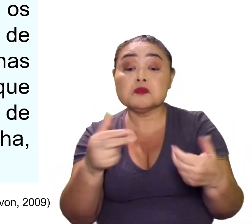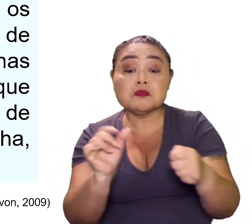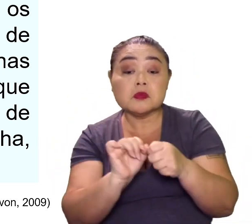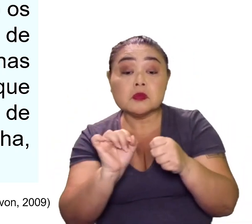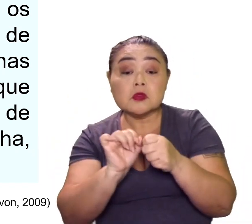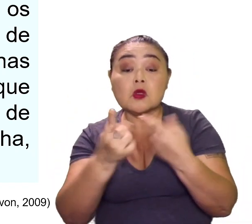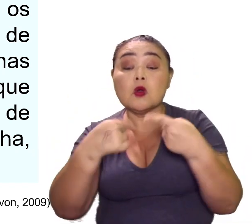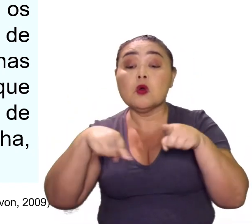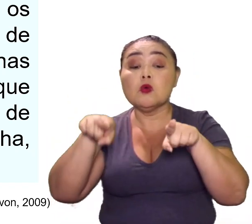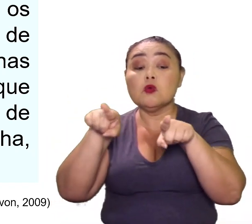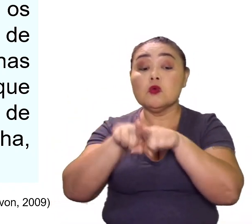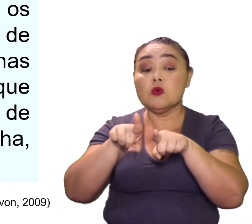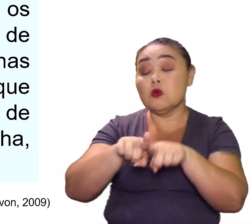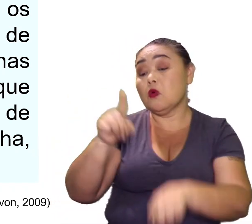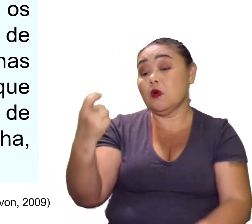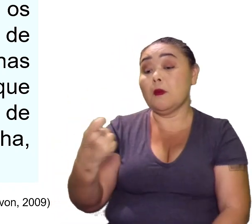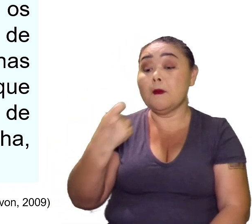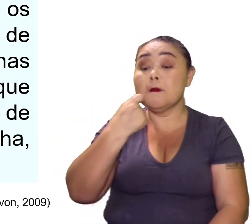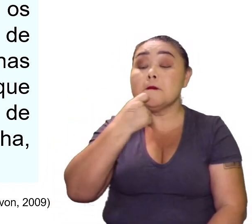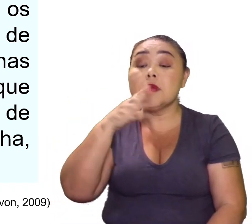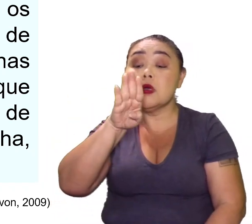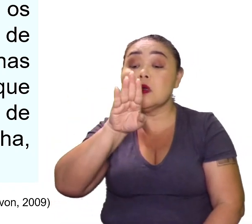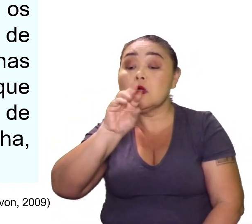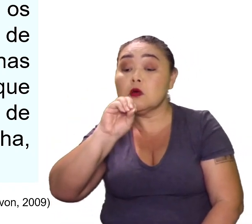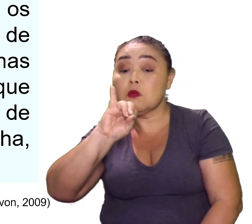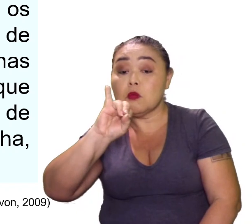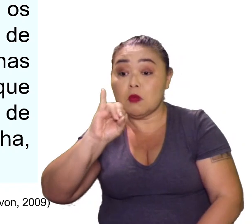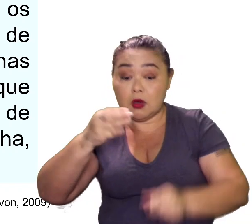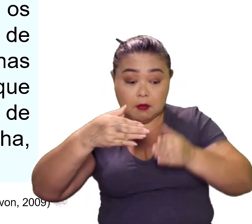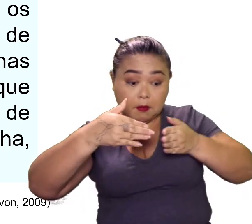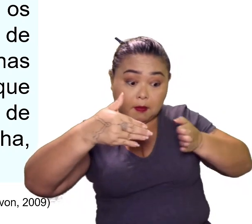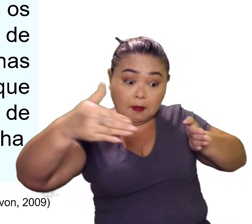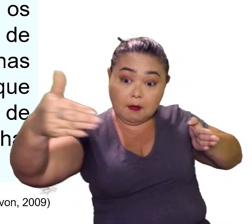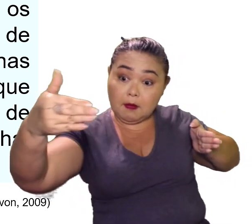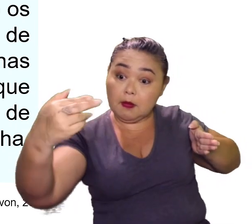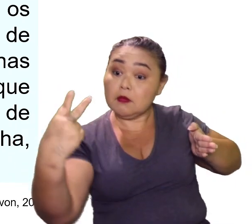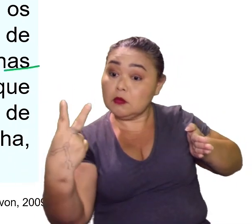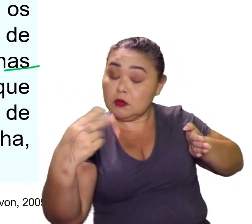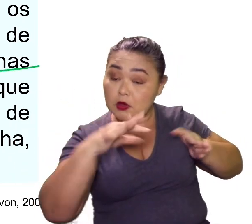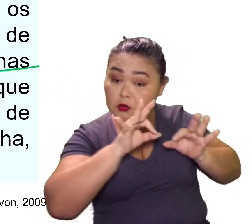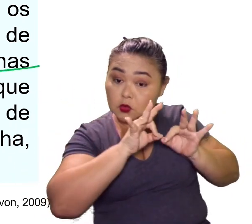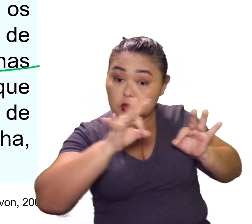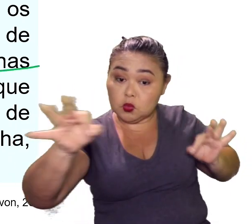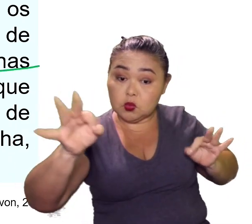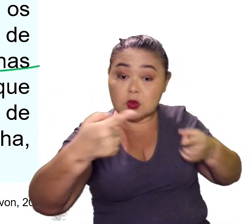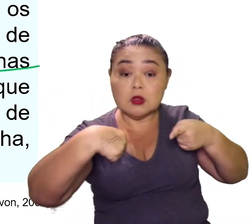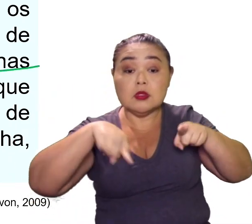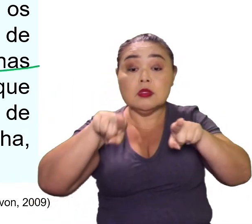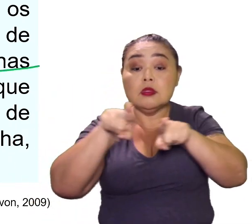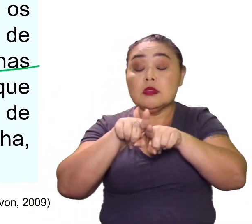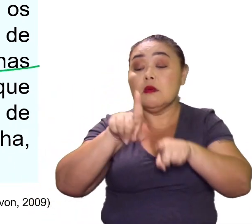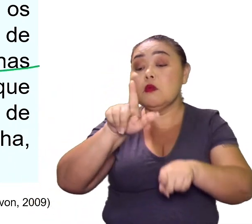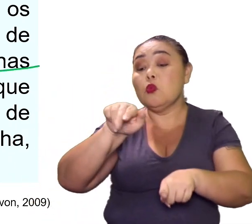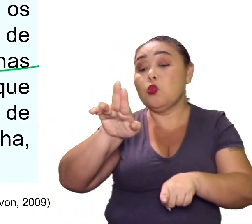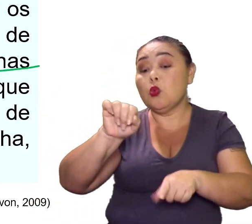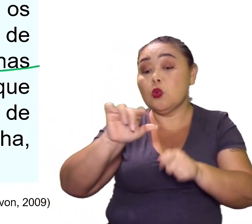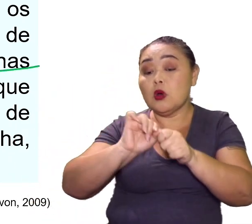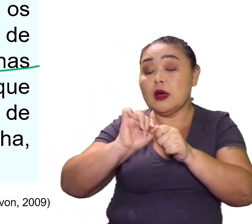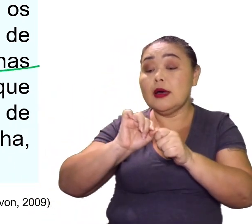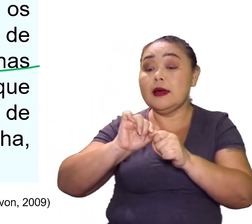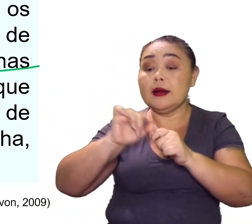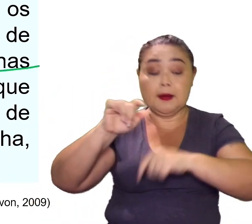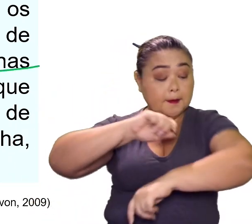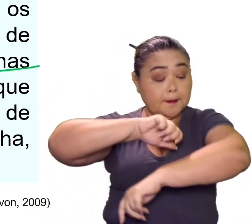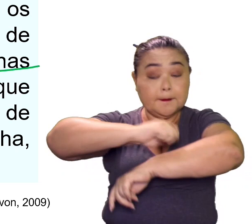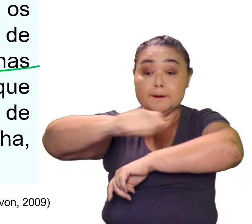peixe-boi, às vezes ele tem até mais de 2 metros, né? O guará, de penas vermelhas, o poraqué, que